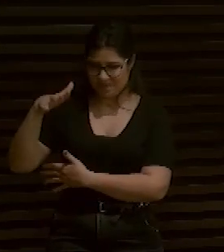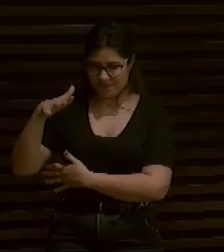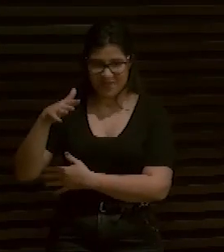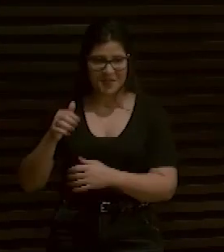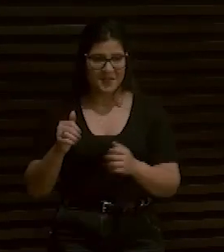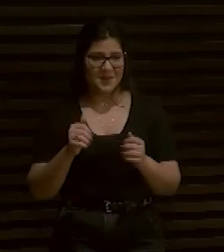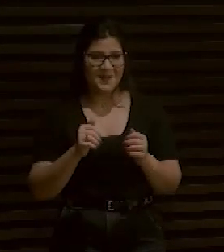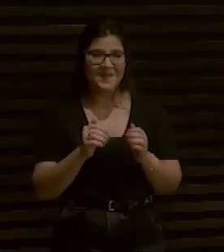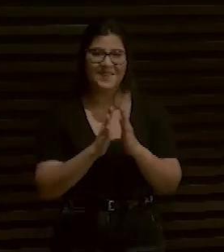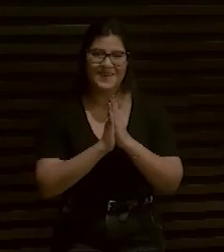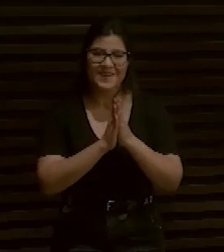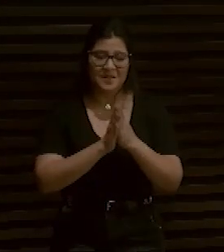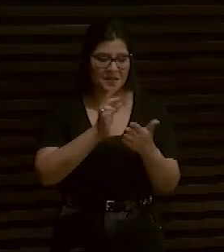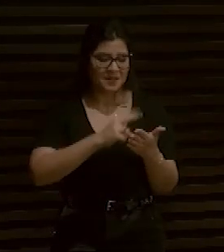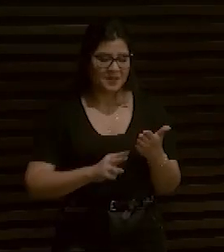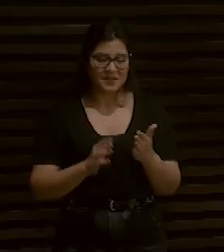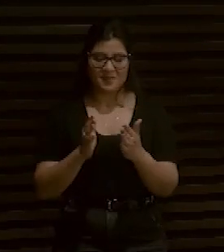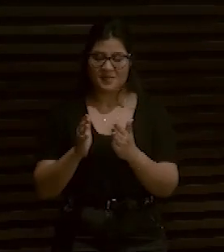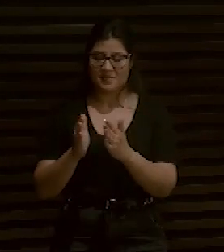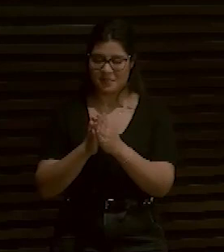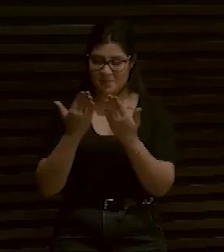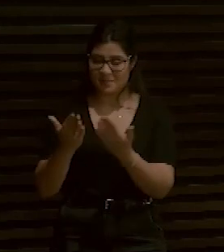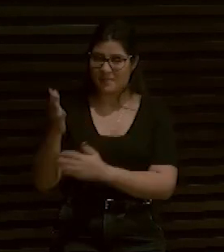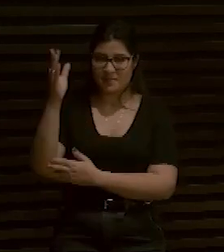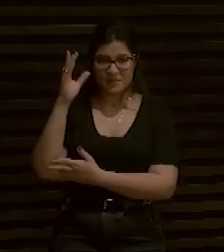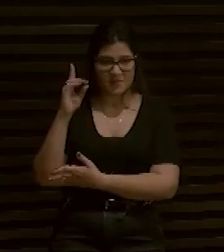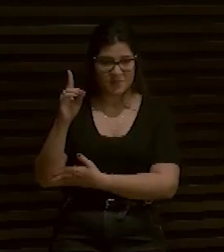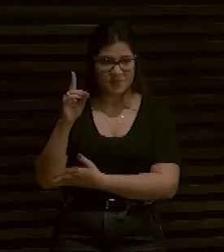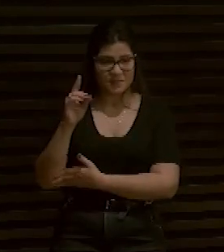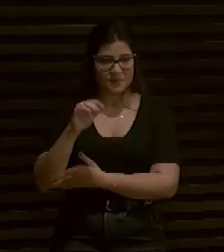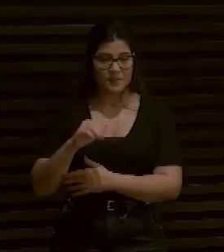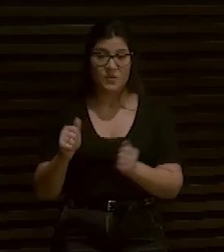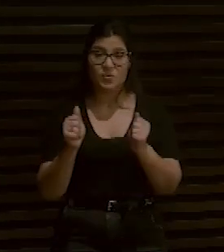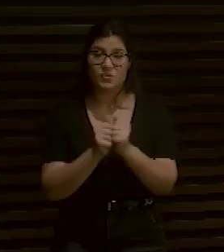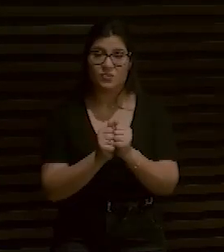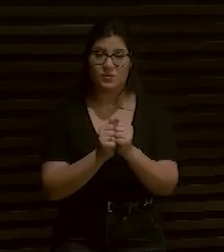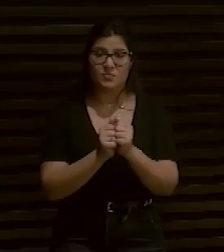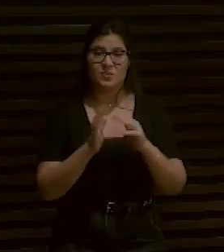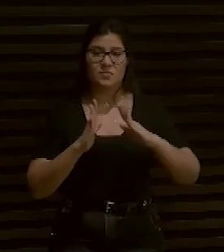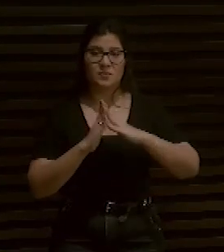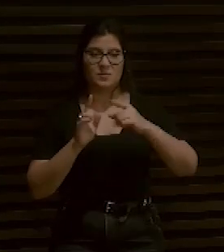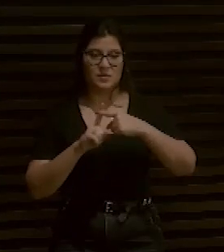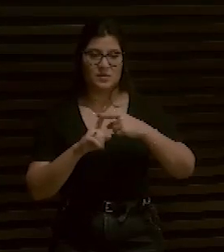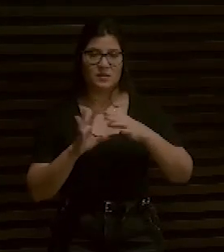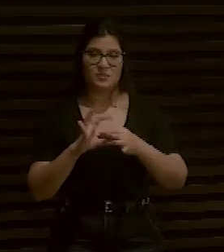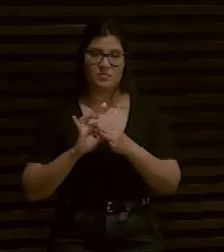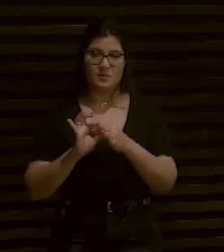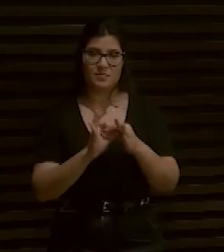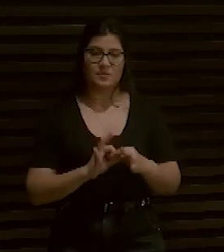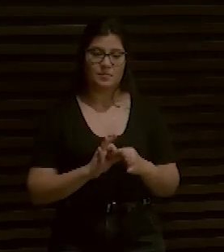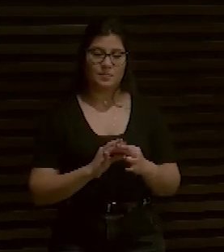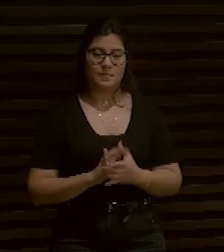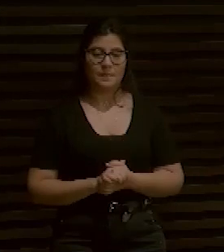palavra, estando com os irmãos. Eu costumo brincar que esse é o tripézinho da santificação. Se